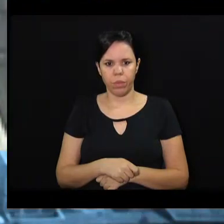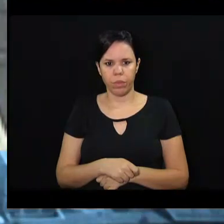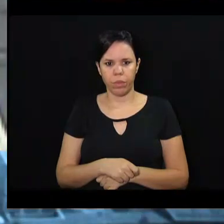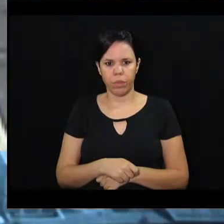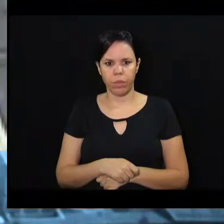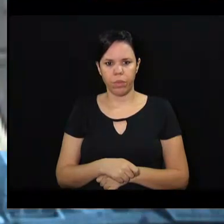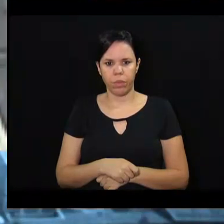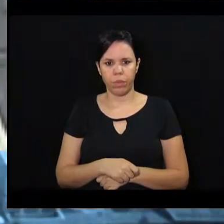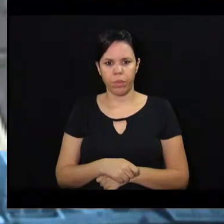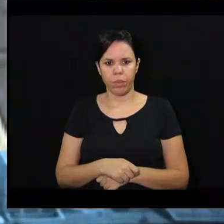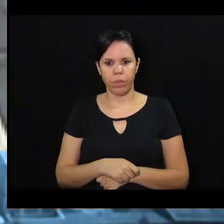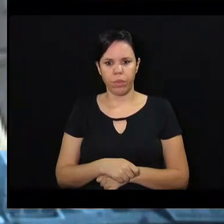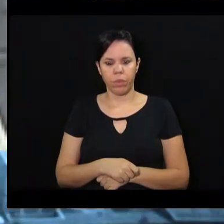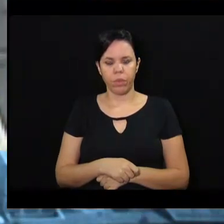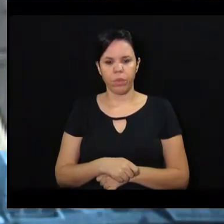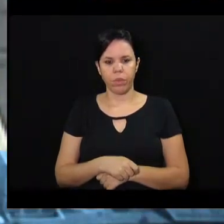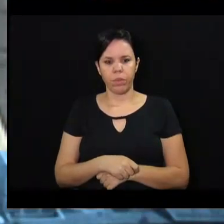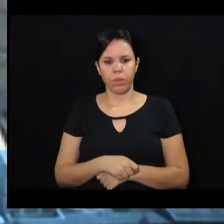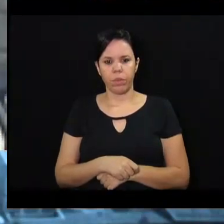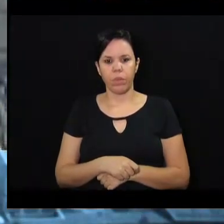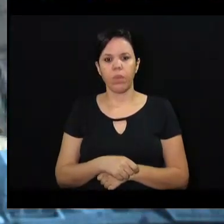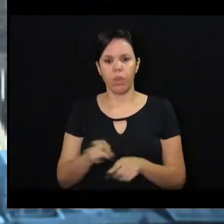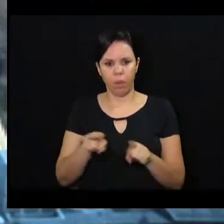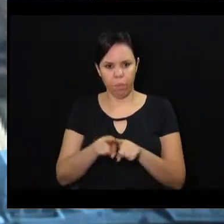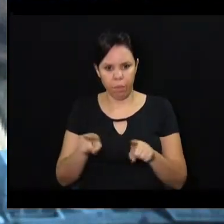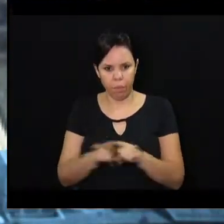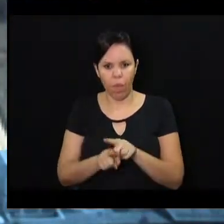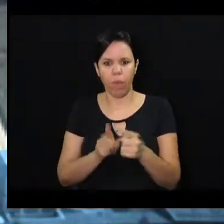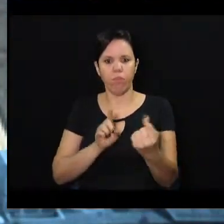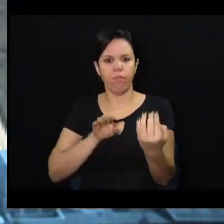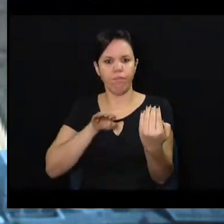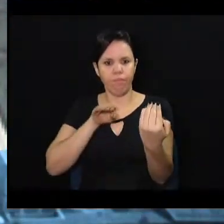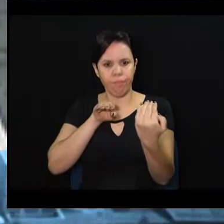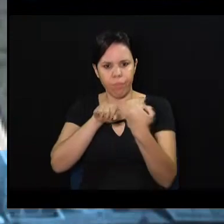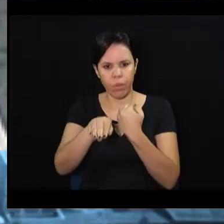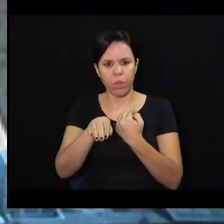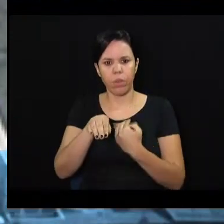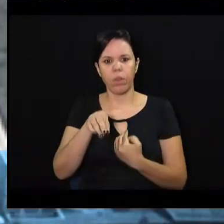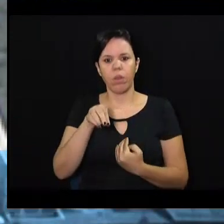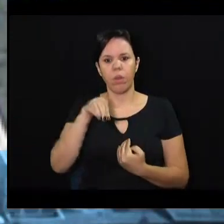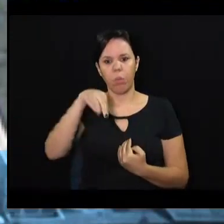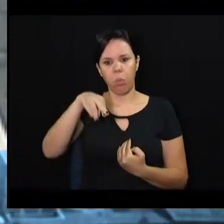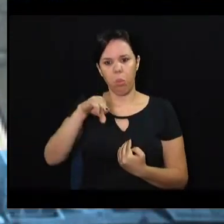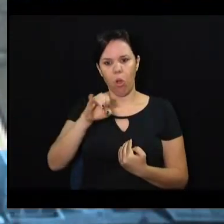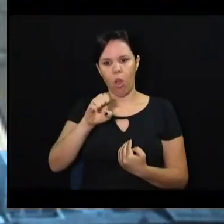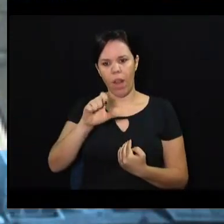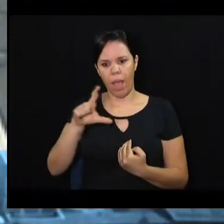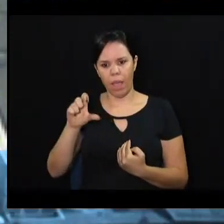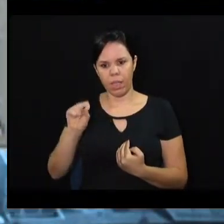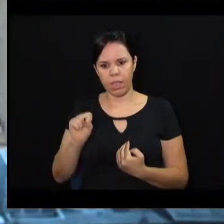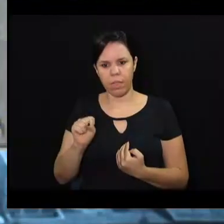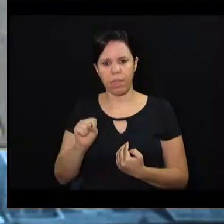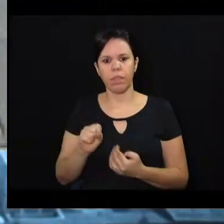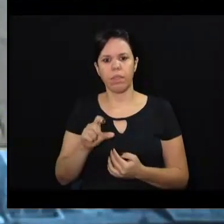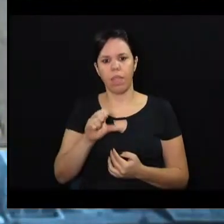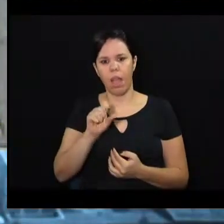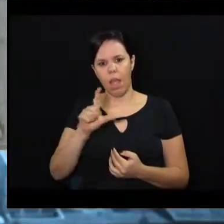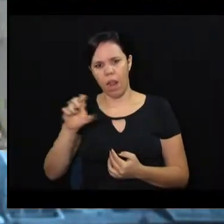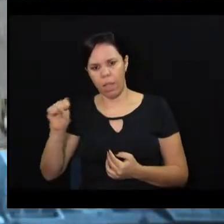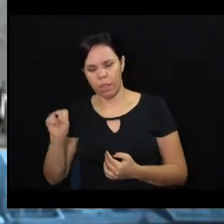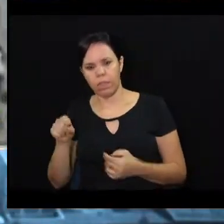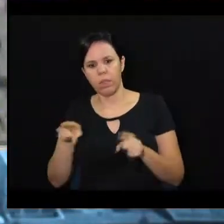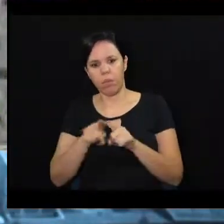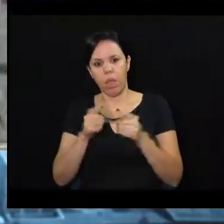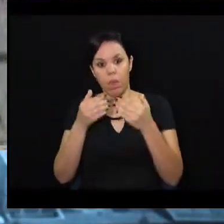Constant. Moraes Salles com o José Paulino, neste exato momento também, a gente viu ali que o semáforo estava fechado, abriu